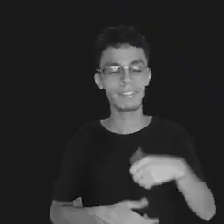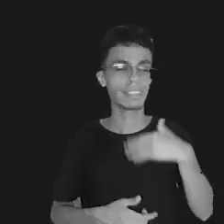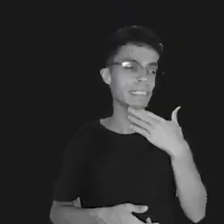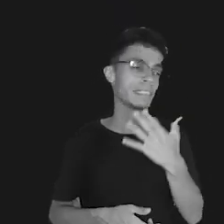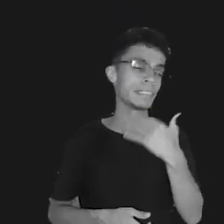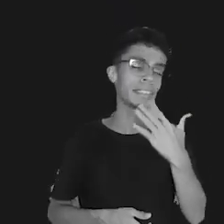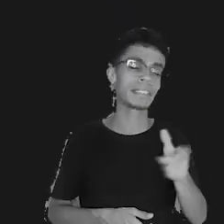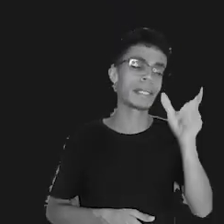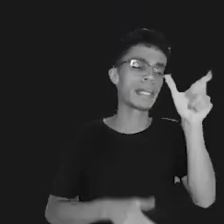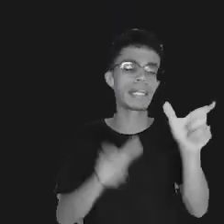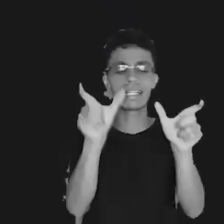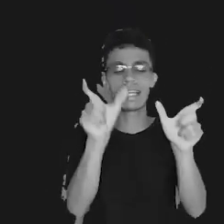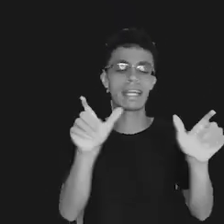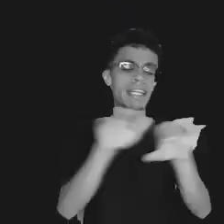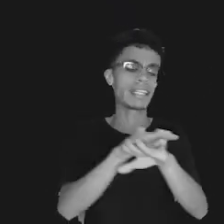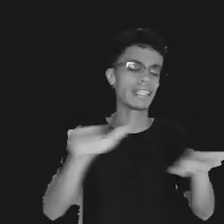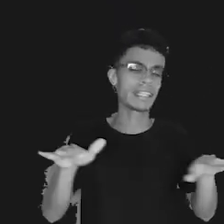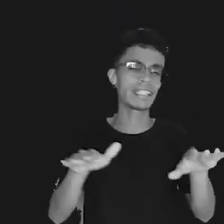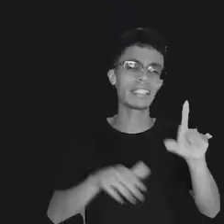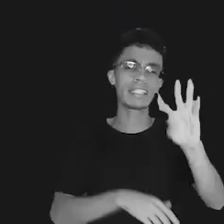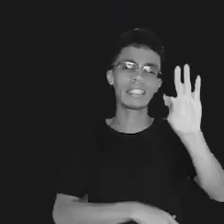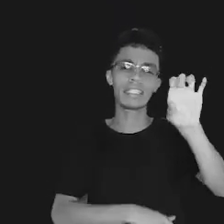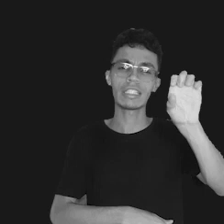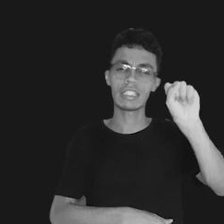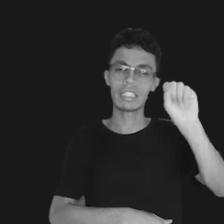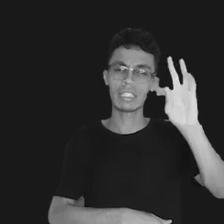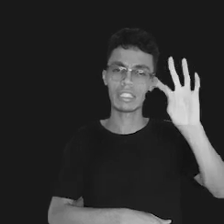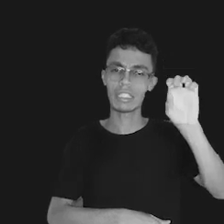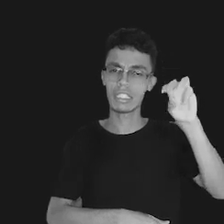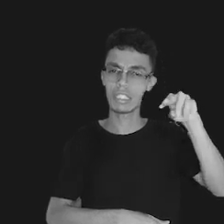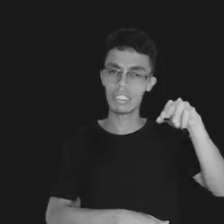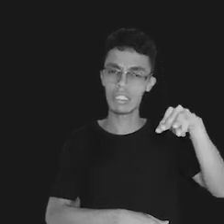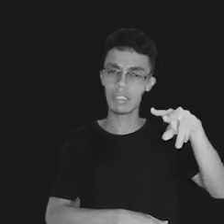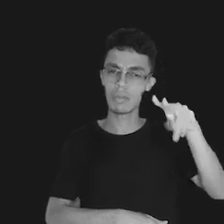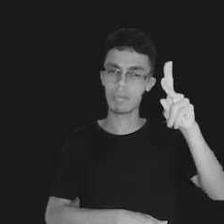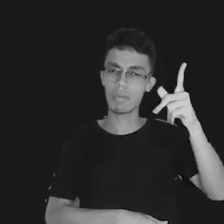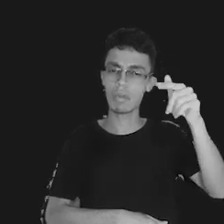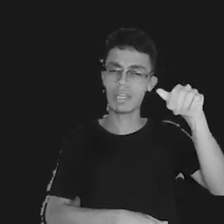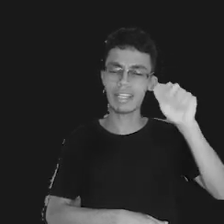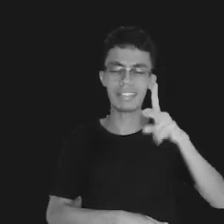As testemunhas sempre serão infectas.